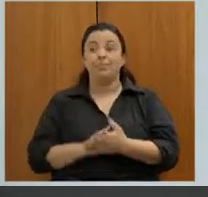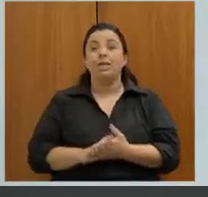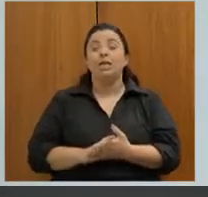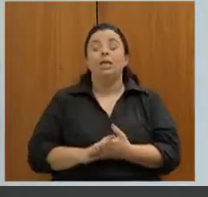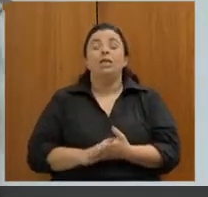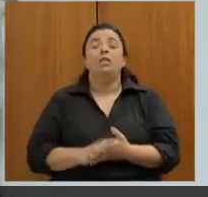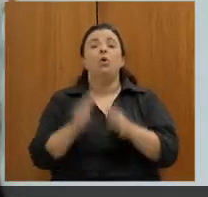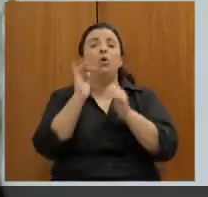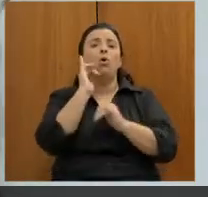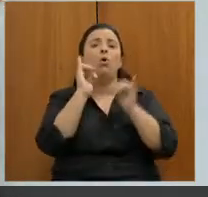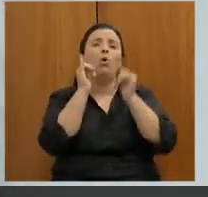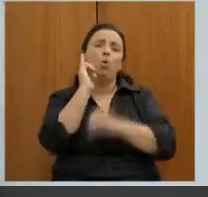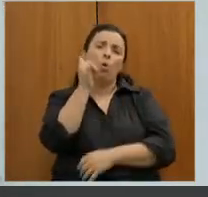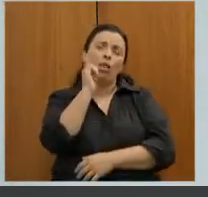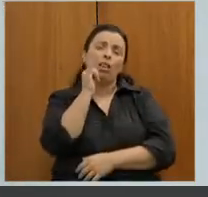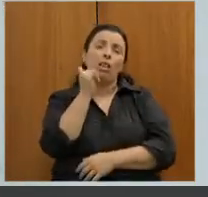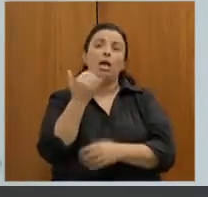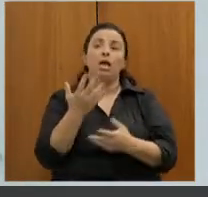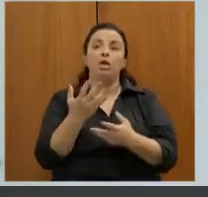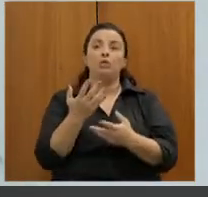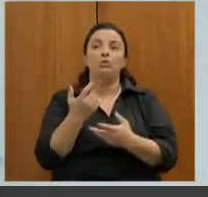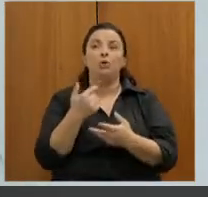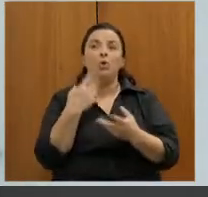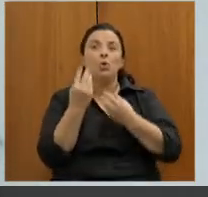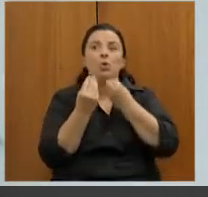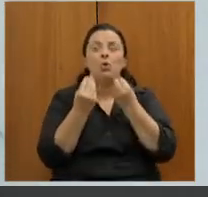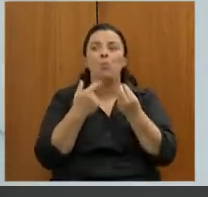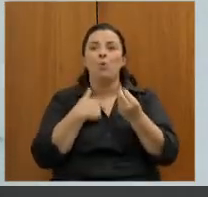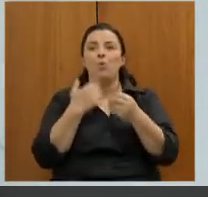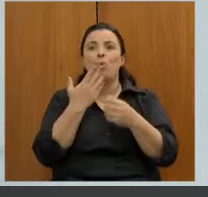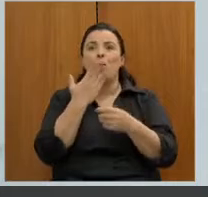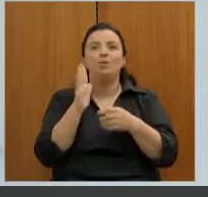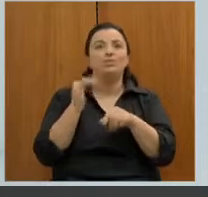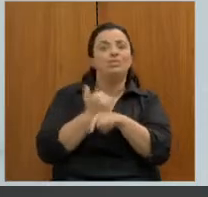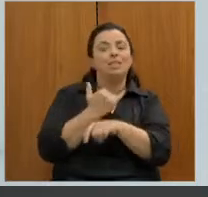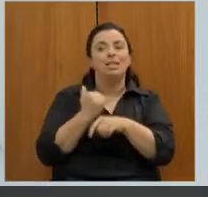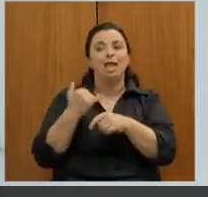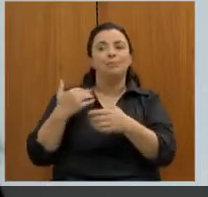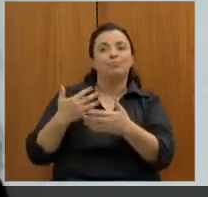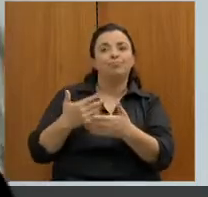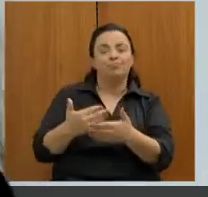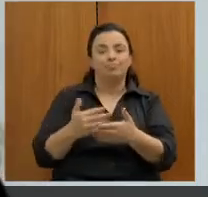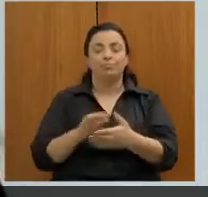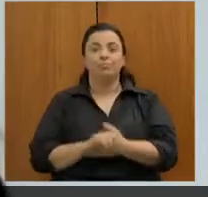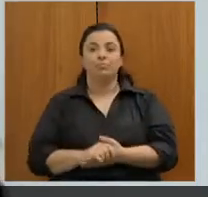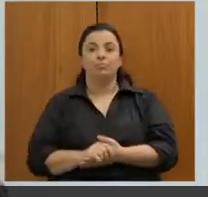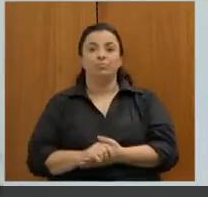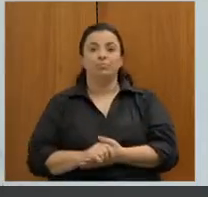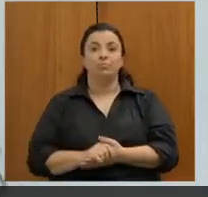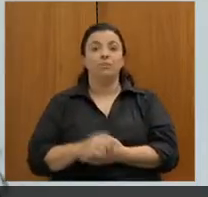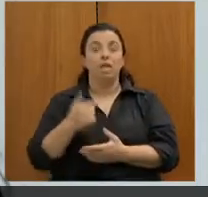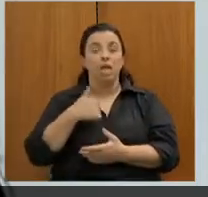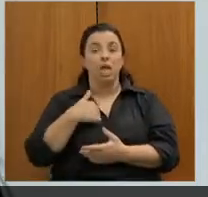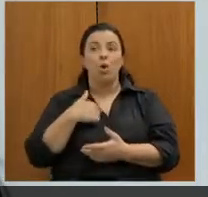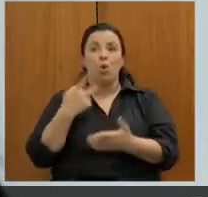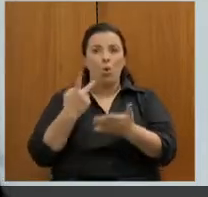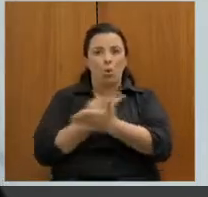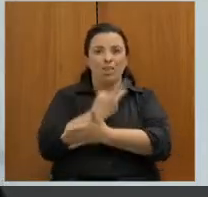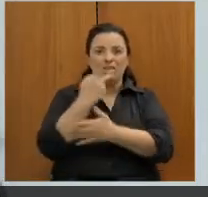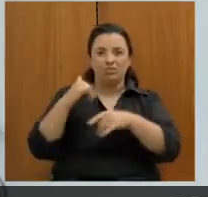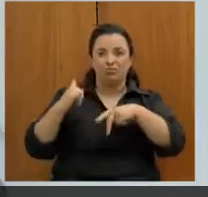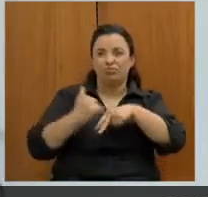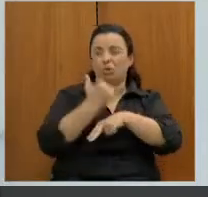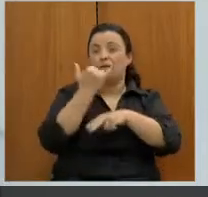pouquinho aqui o quê que eu resolvi fazer né decorrer desse tempo então eu vivi esse ciclo de violenta em